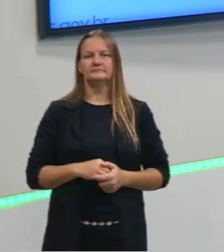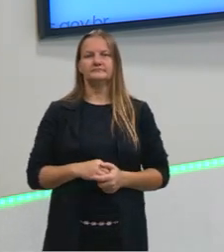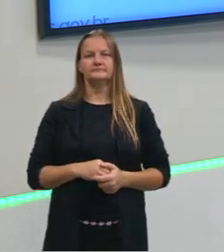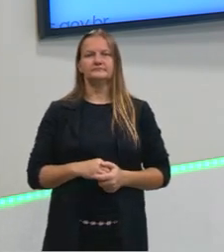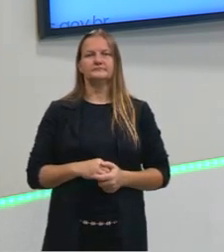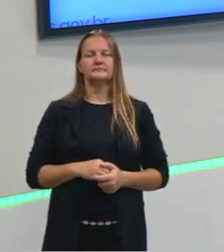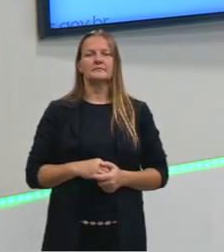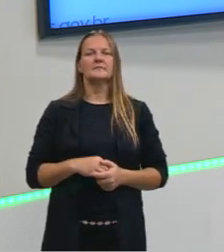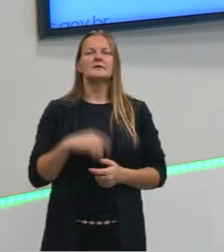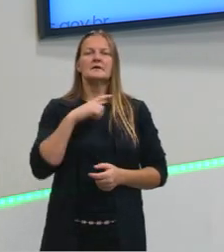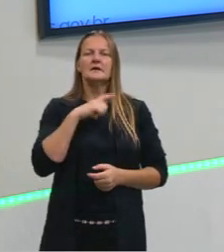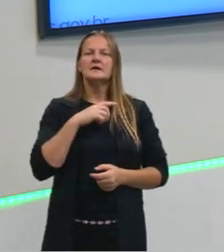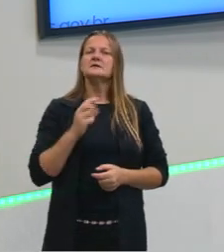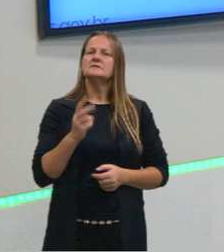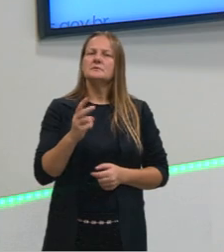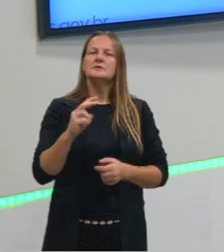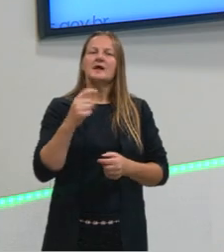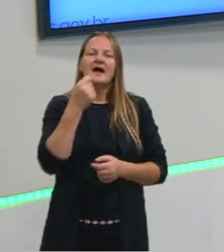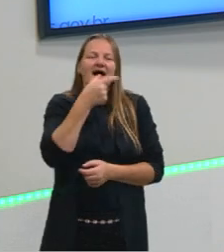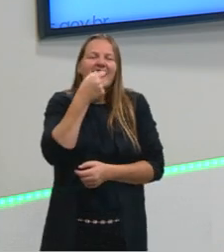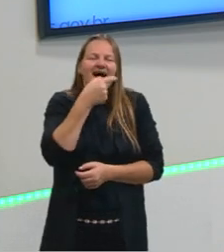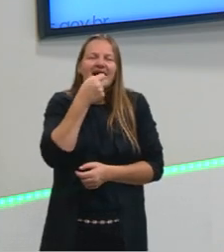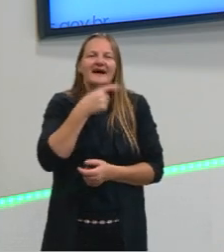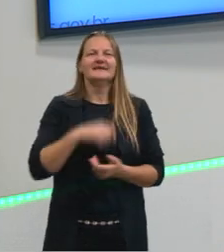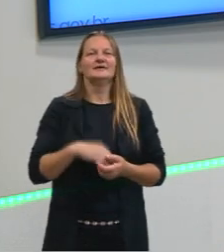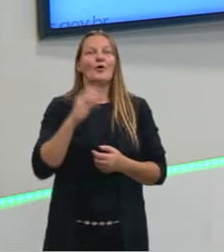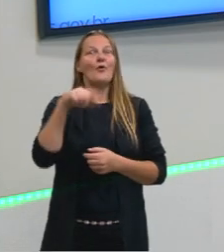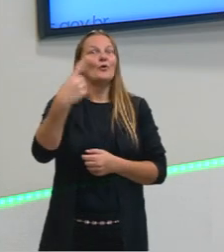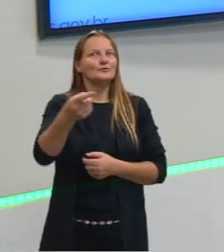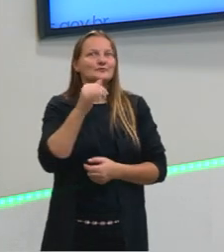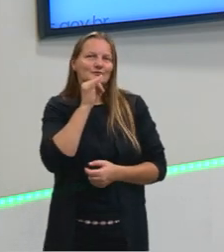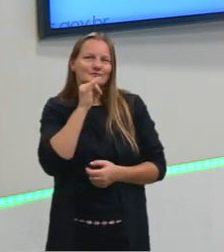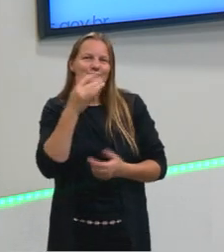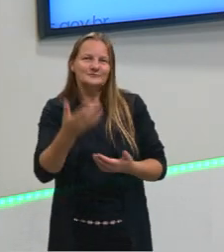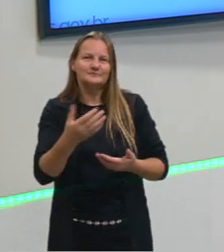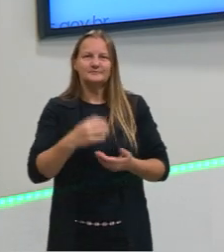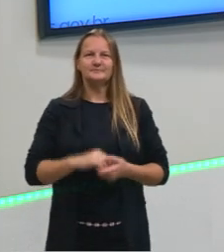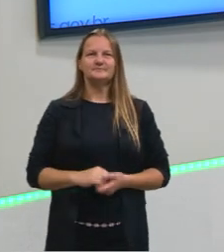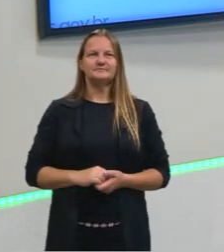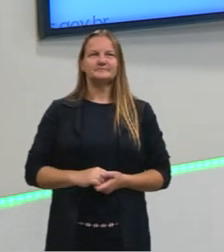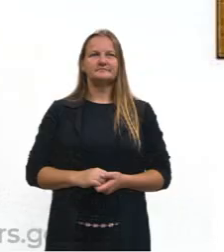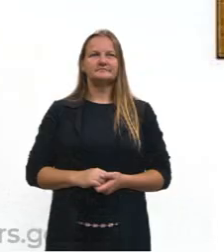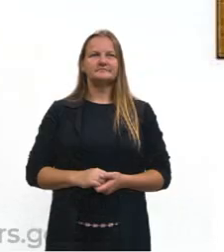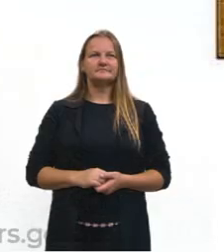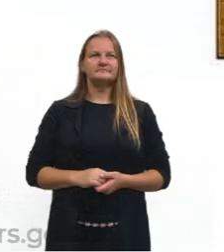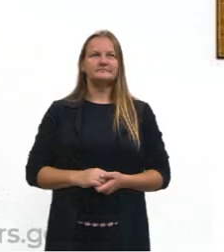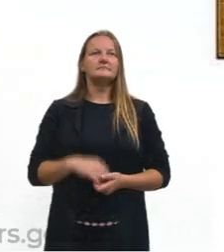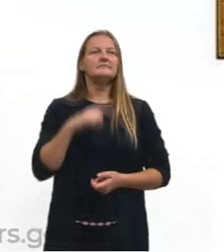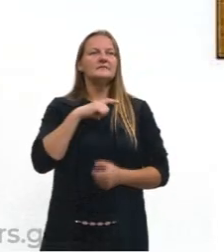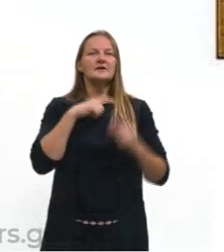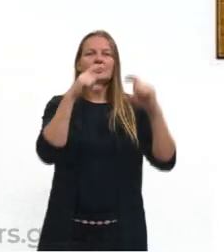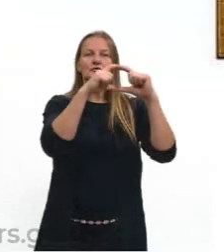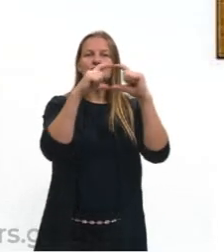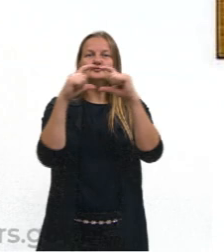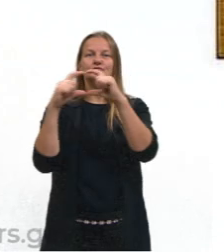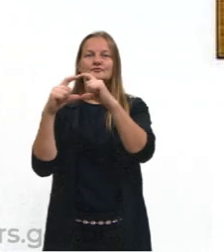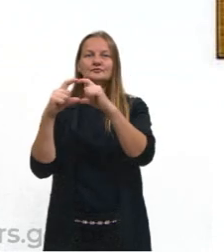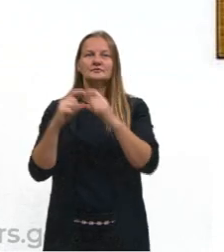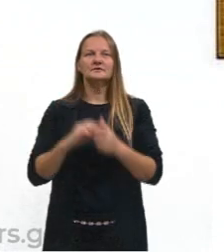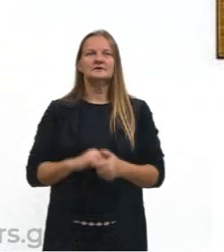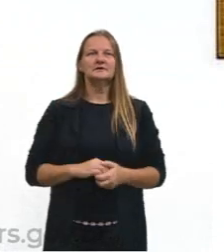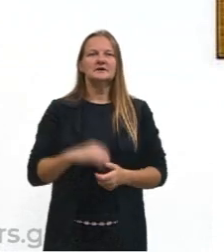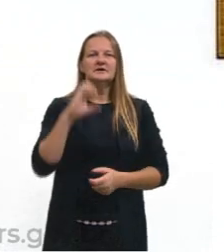aspectos de polissemia trabalhar uma olha a próxima aqui o que a gente tem uma tirinha do Chico Bento